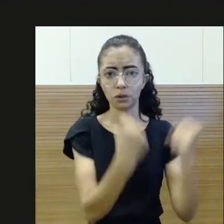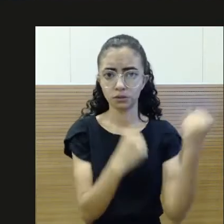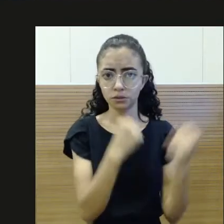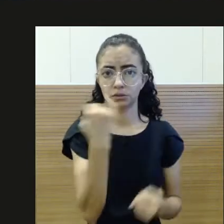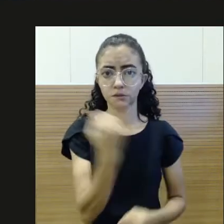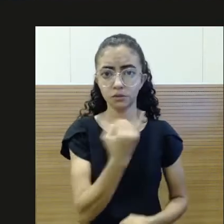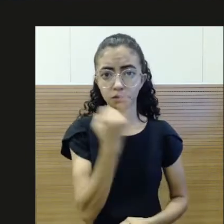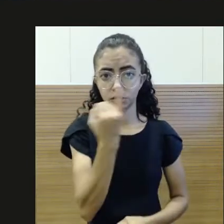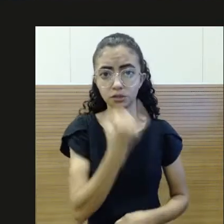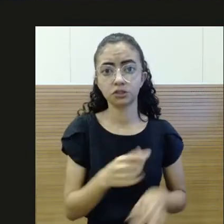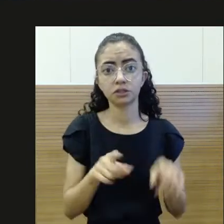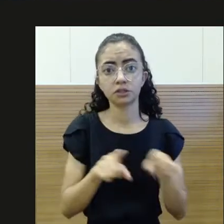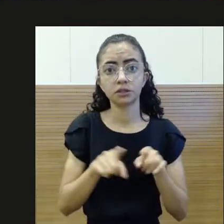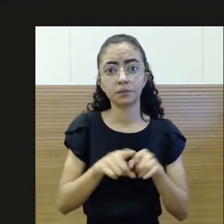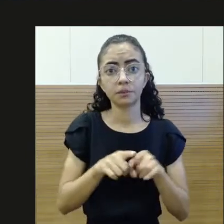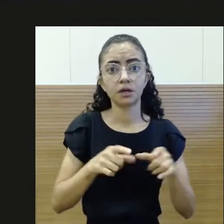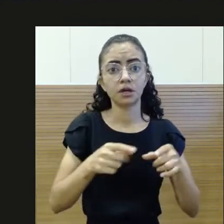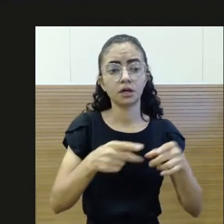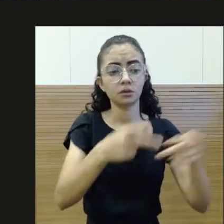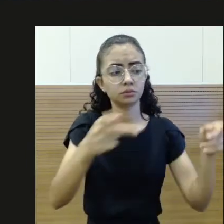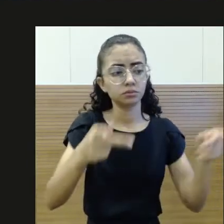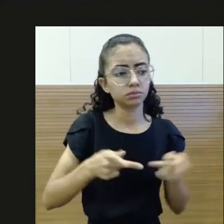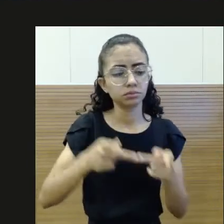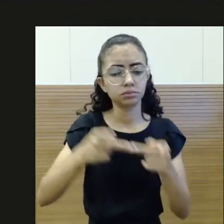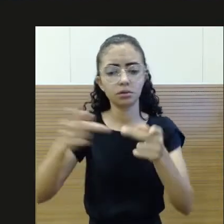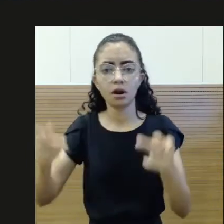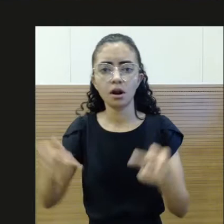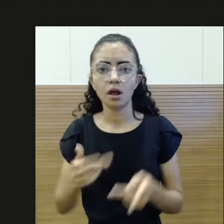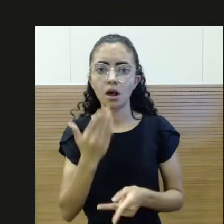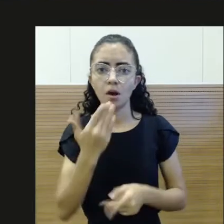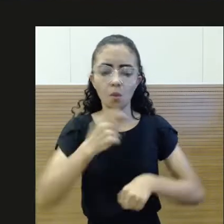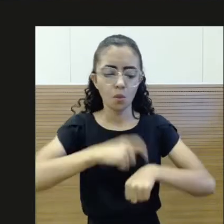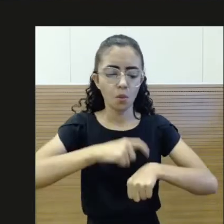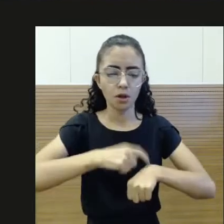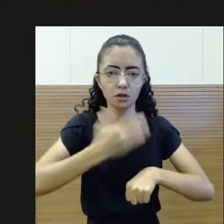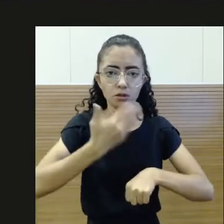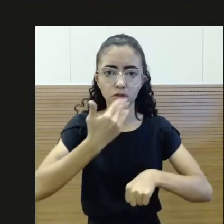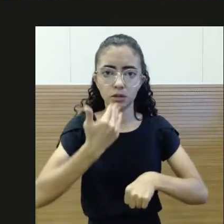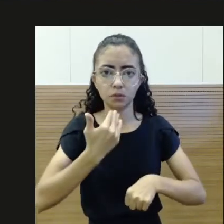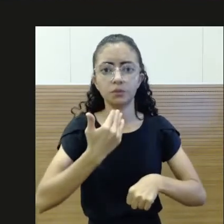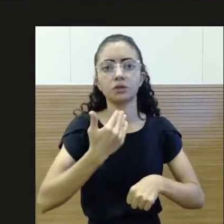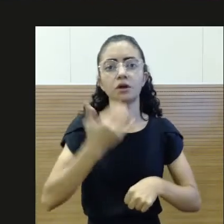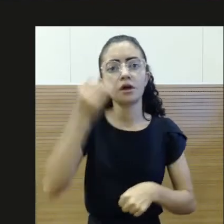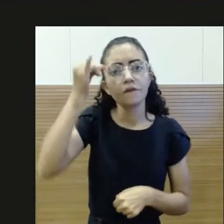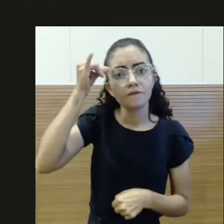as refeições preparadas com esses alimentos, evitando os alimentos